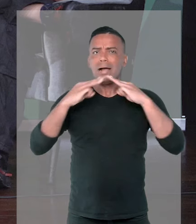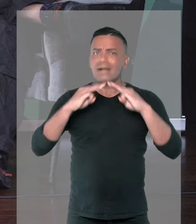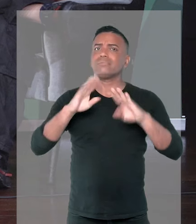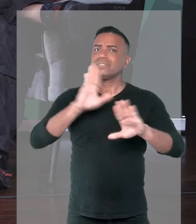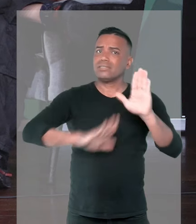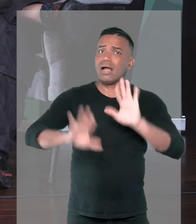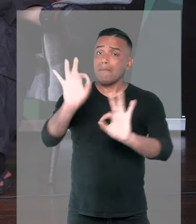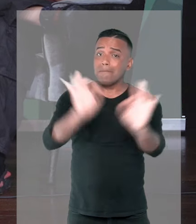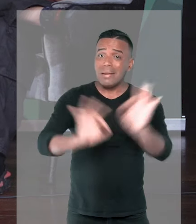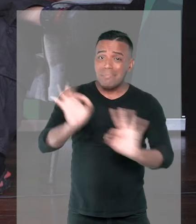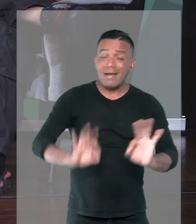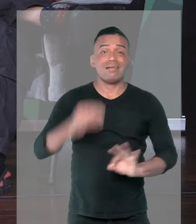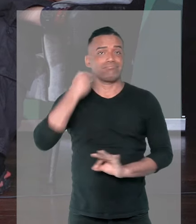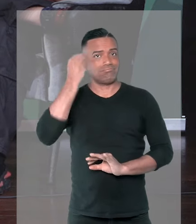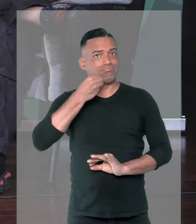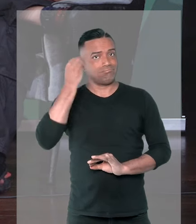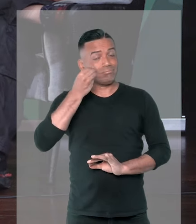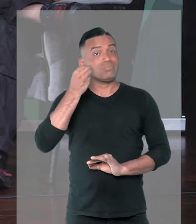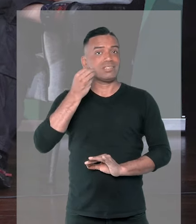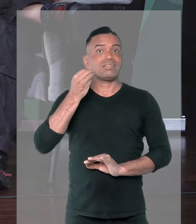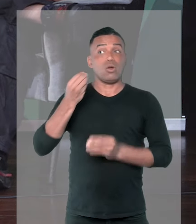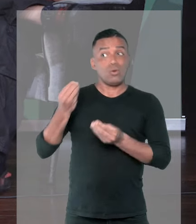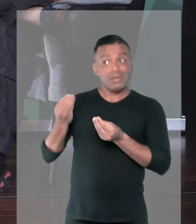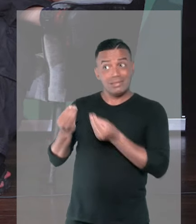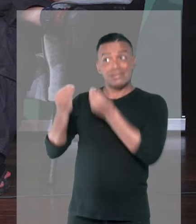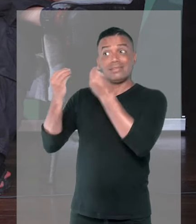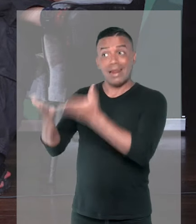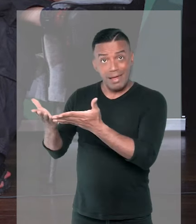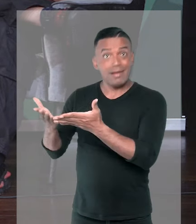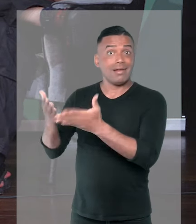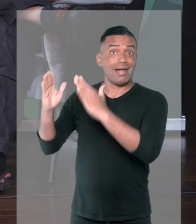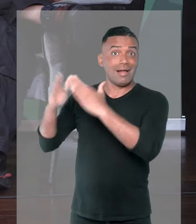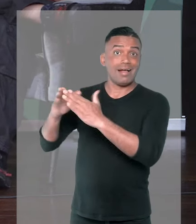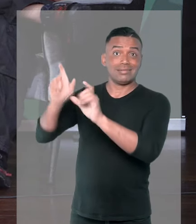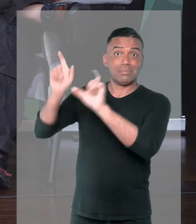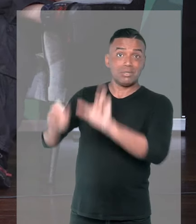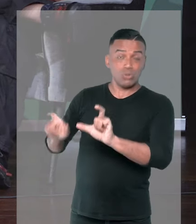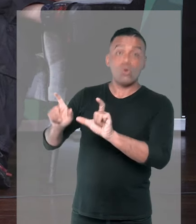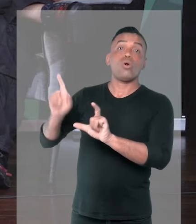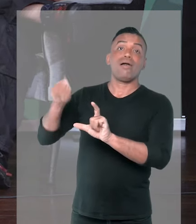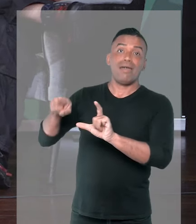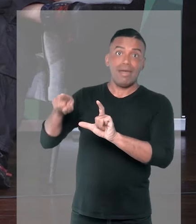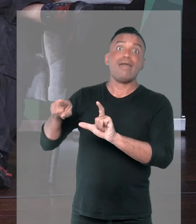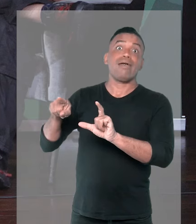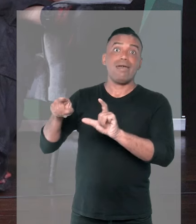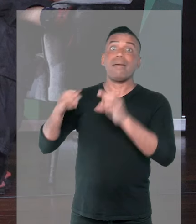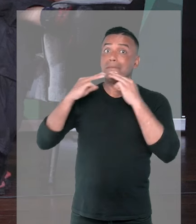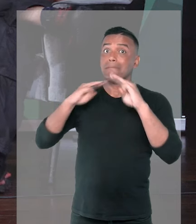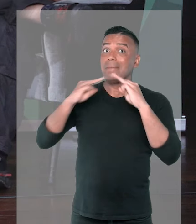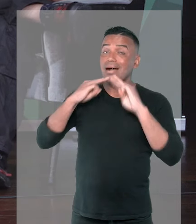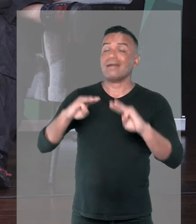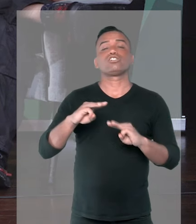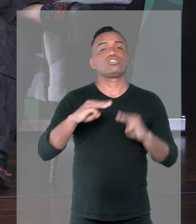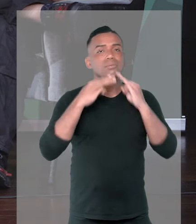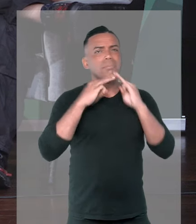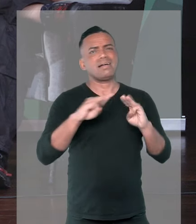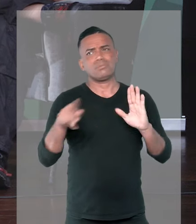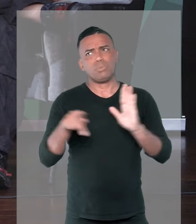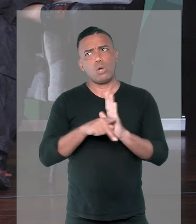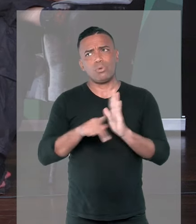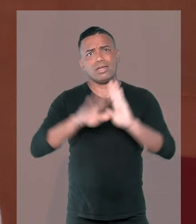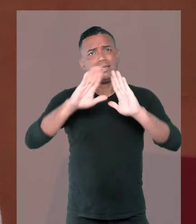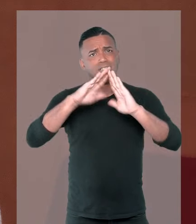o entregador a logística é um agente de marketing Afonso tipo sabe qual é o principal agente de marketing por exemplo de uma escola ou